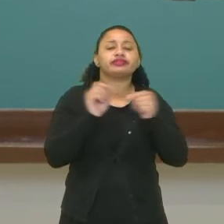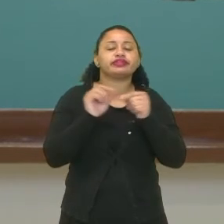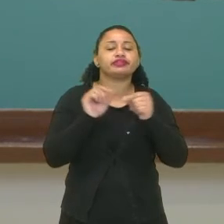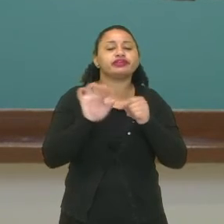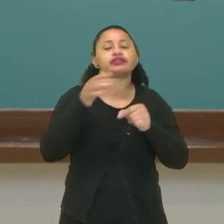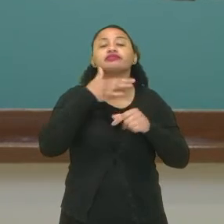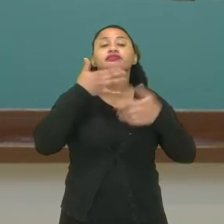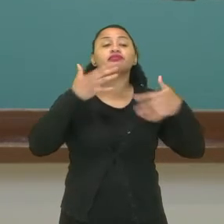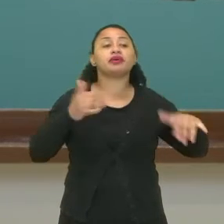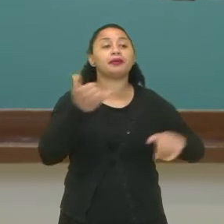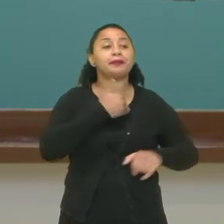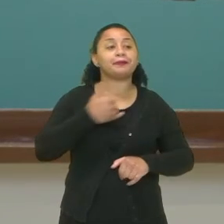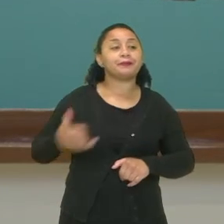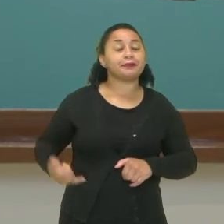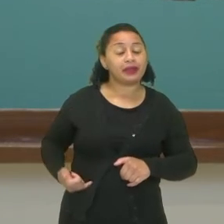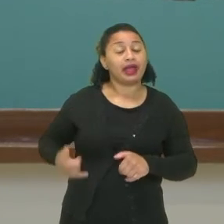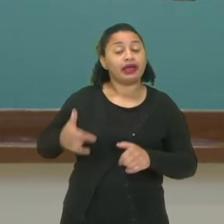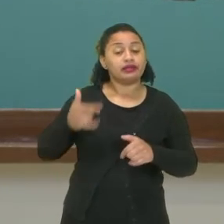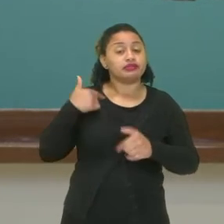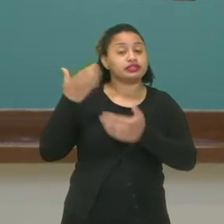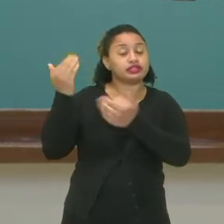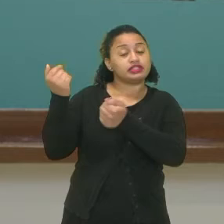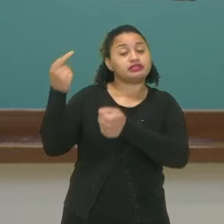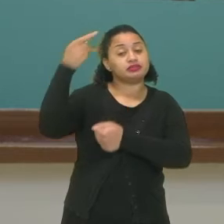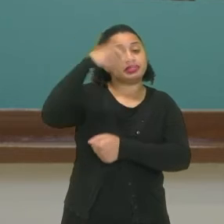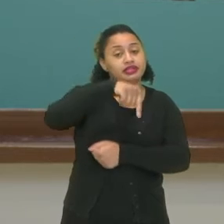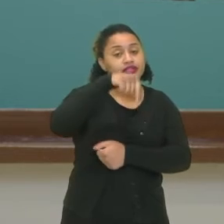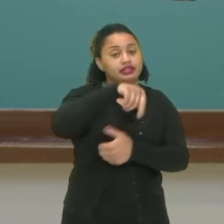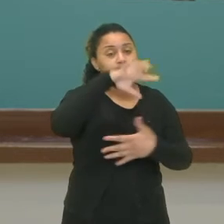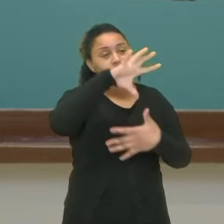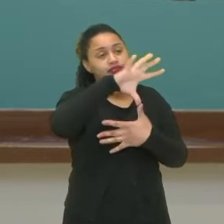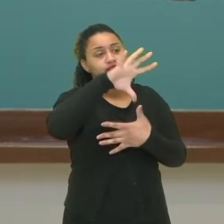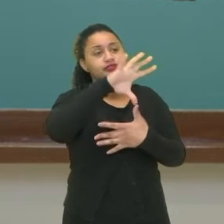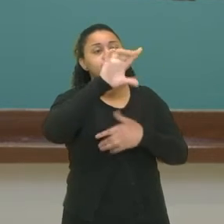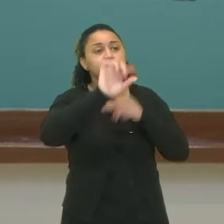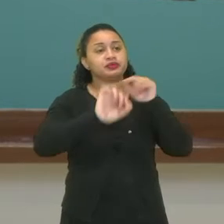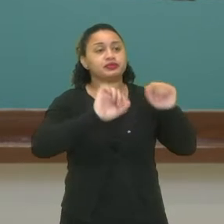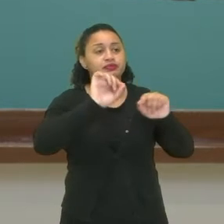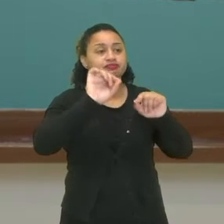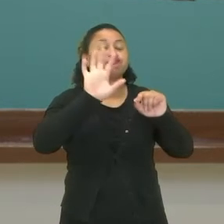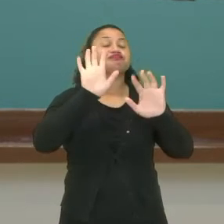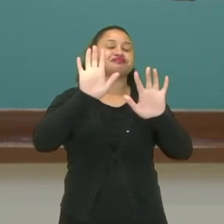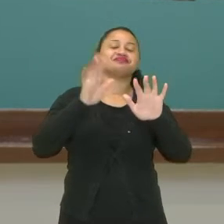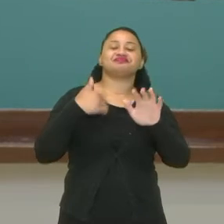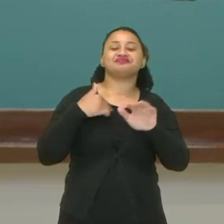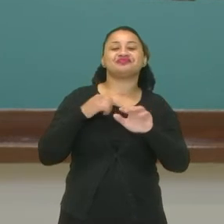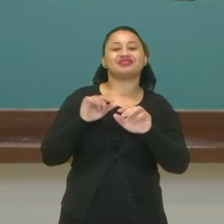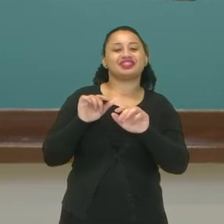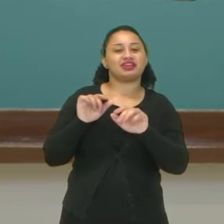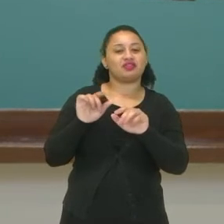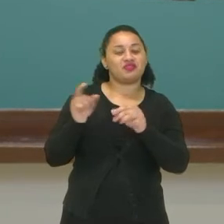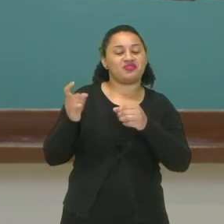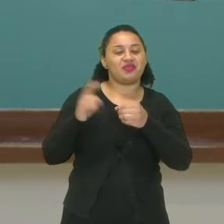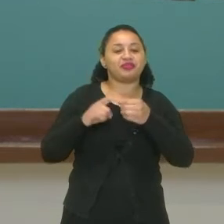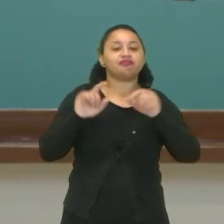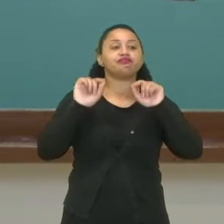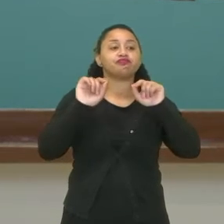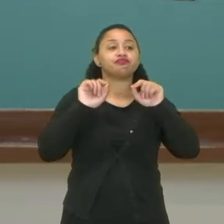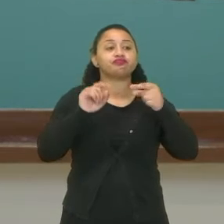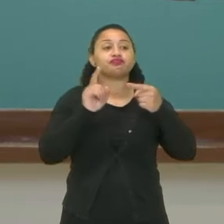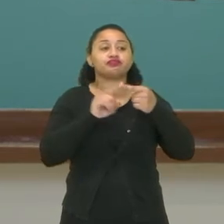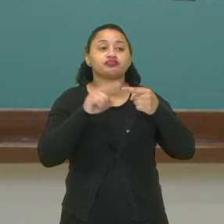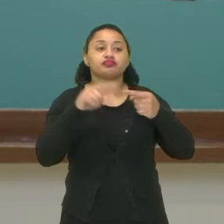do Império Colonial Espanhol aqui na América, né? Então aqui, trago para vocês, né, as